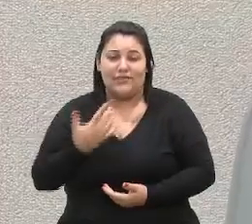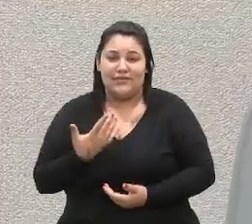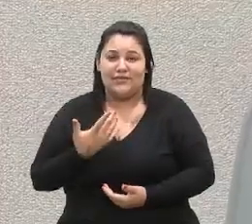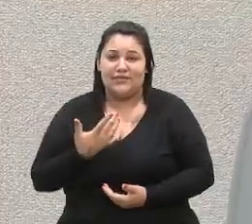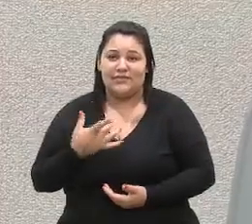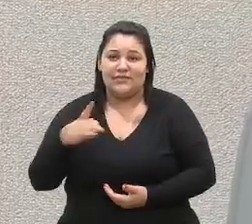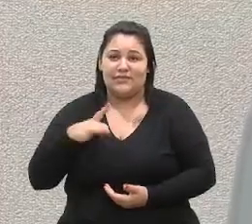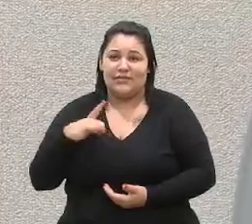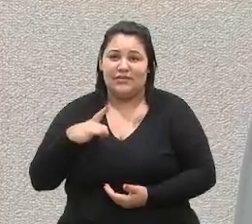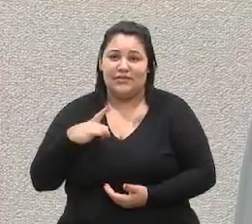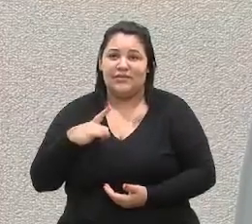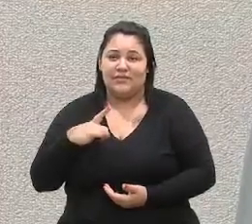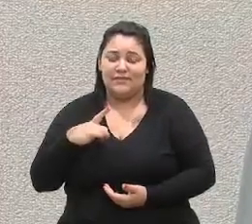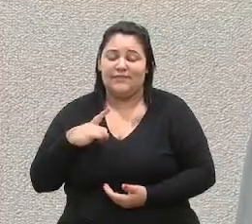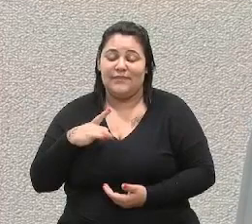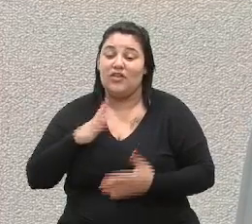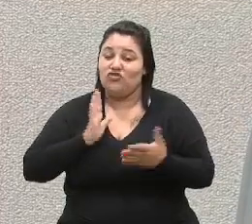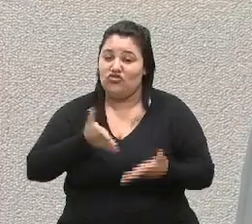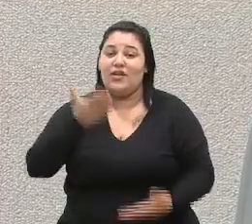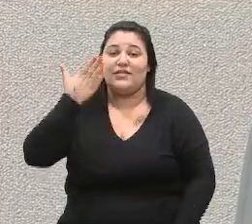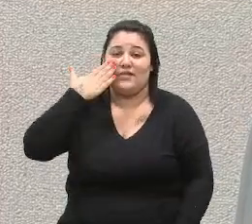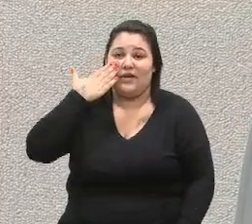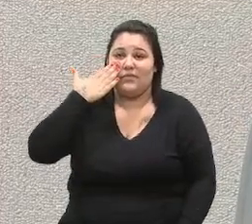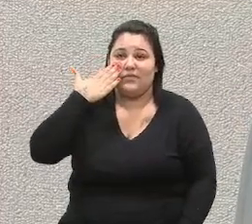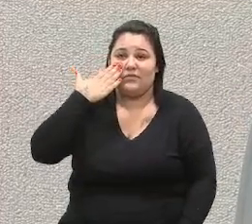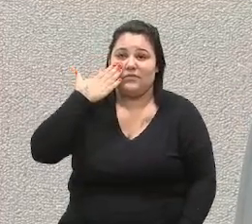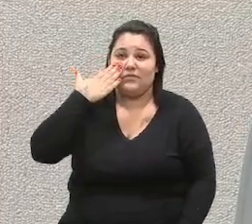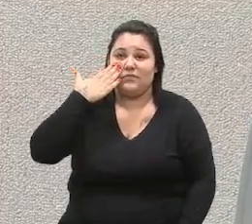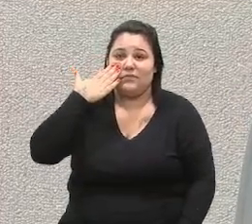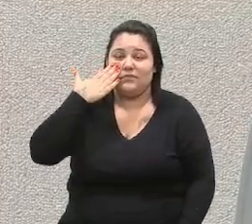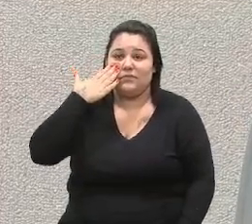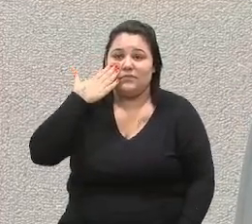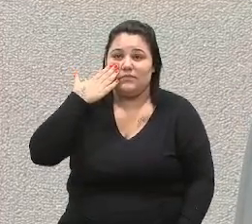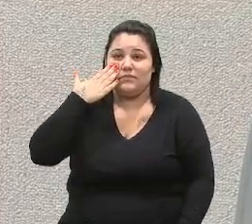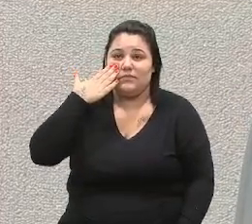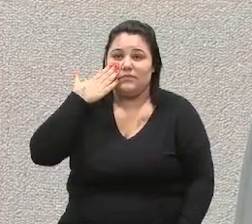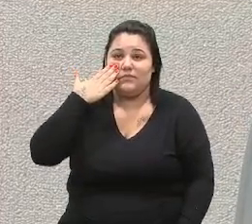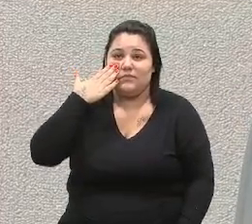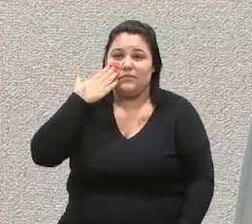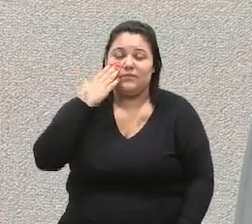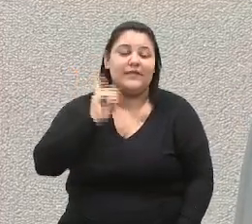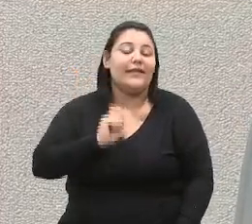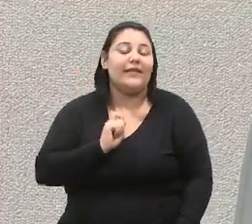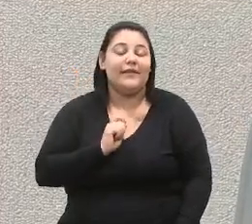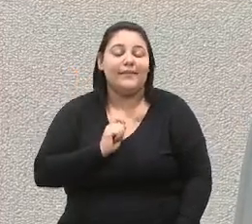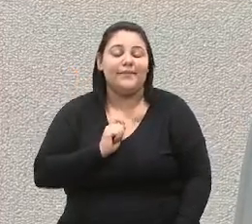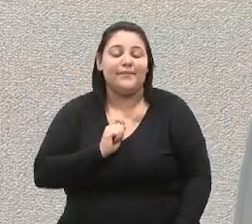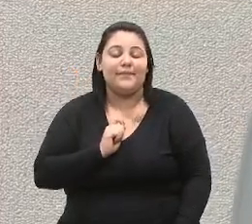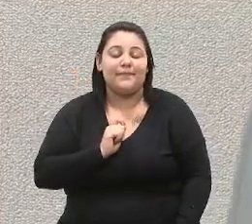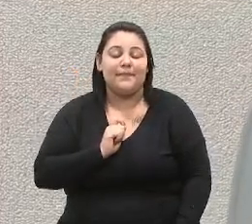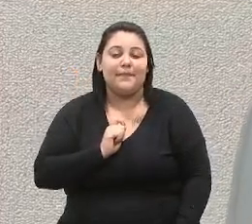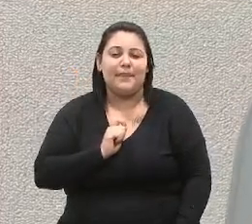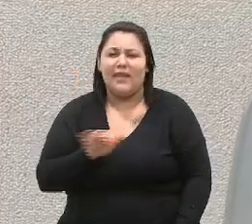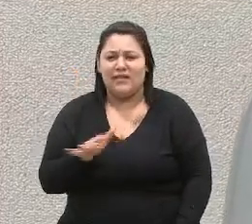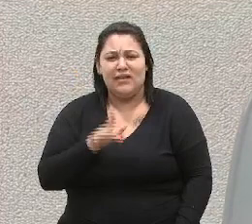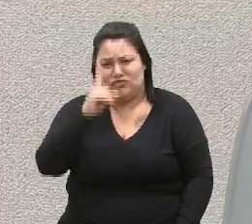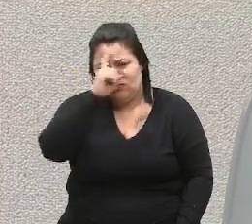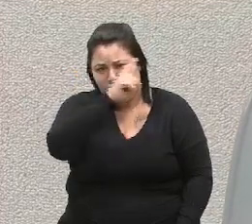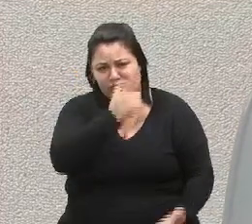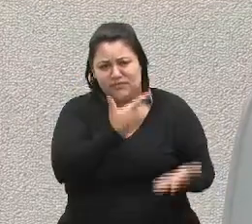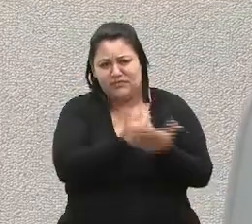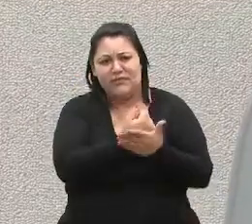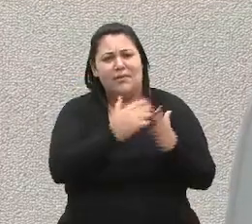temos o pleno conhecimento de que muitas vezes é difícil comprar um